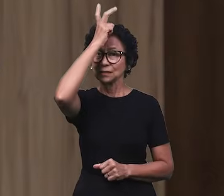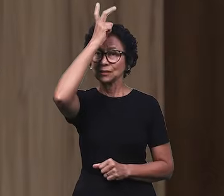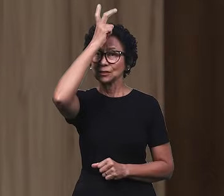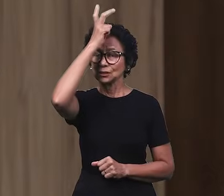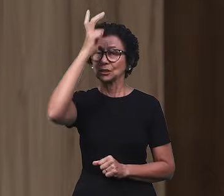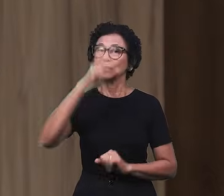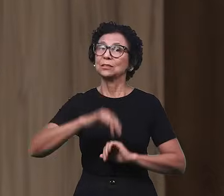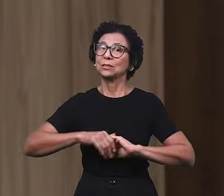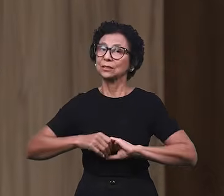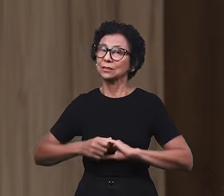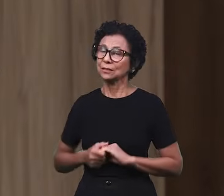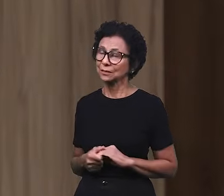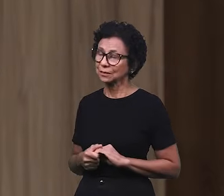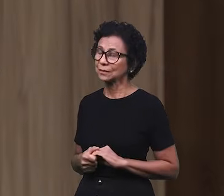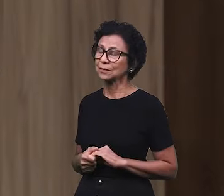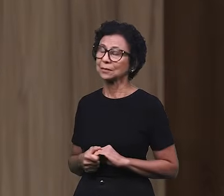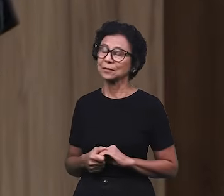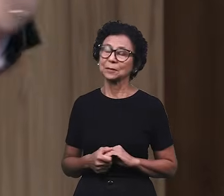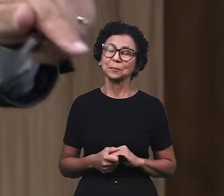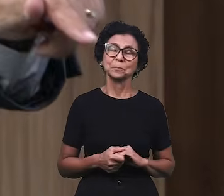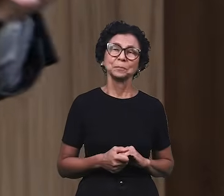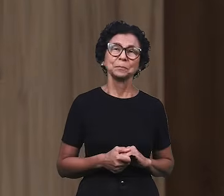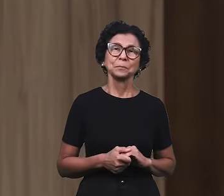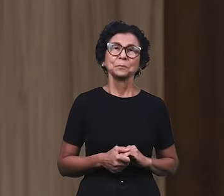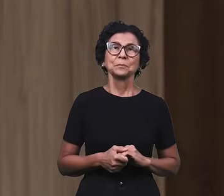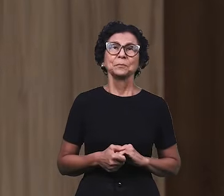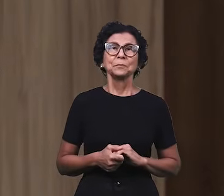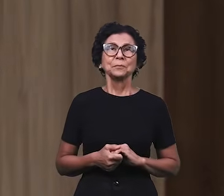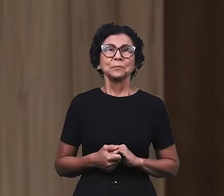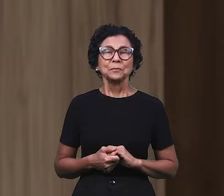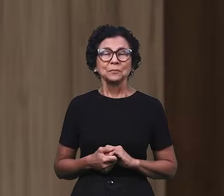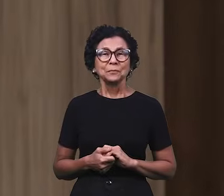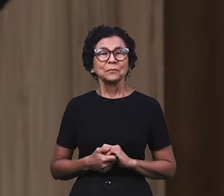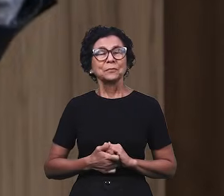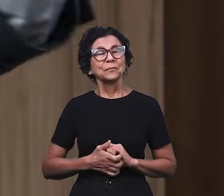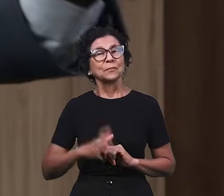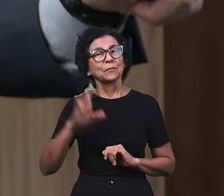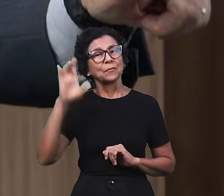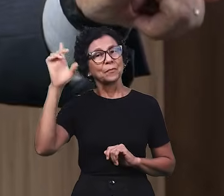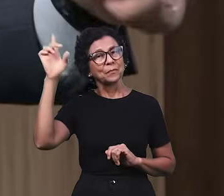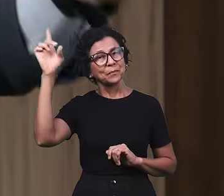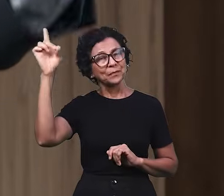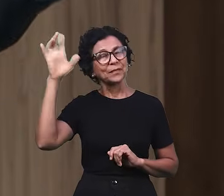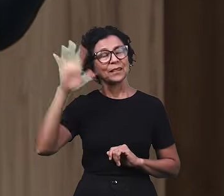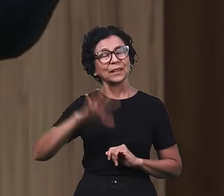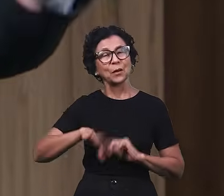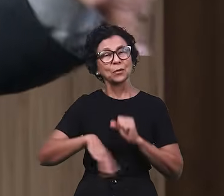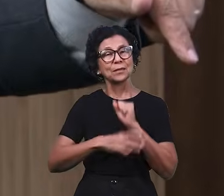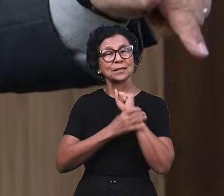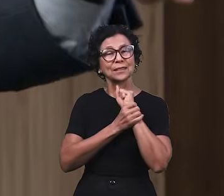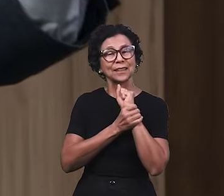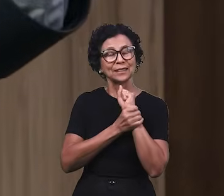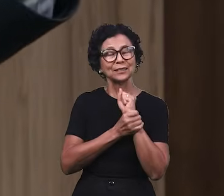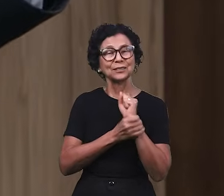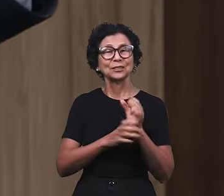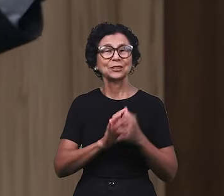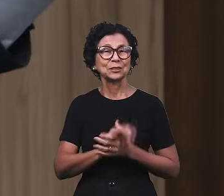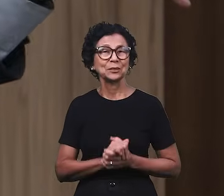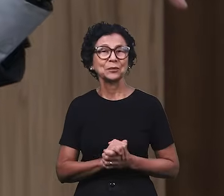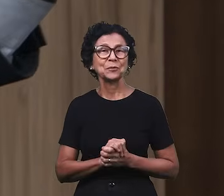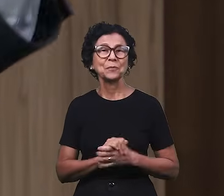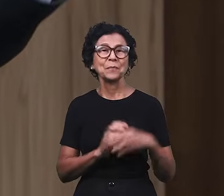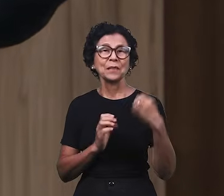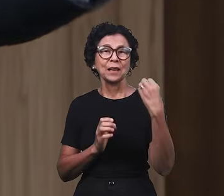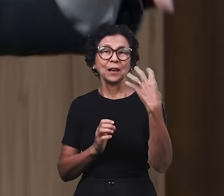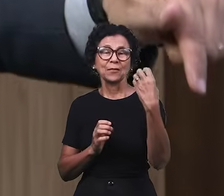Deus, através dos presentes que Jesus recebeu, financiou a viagem de